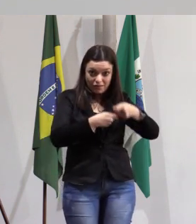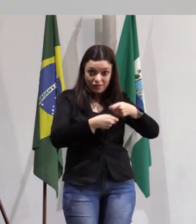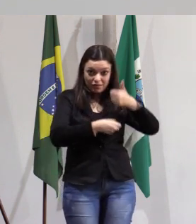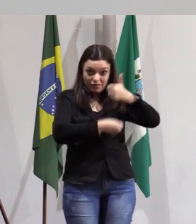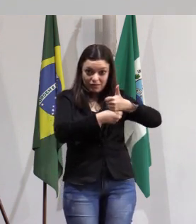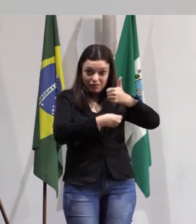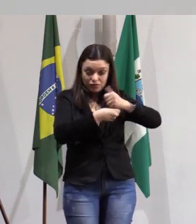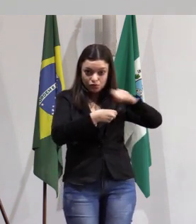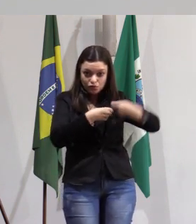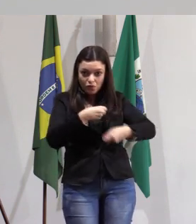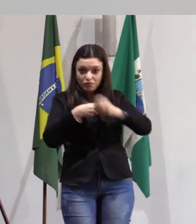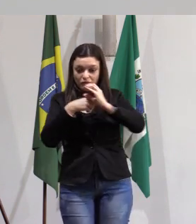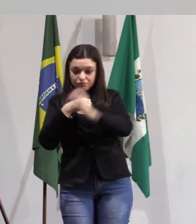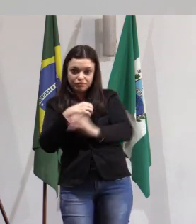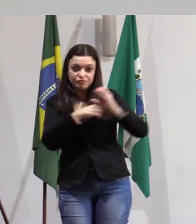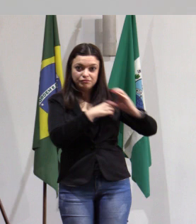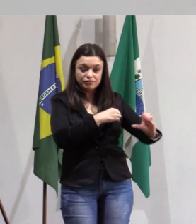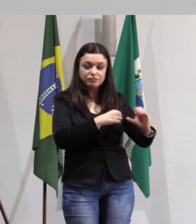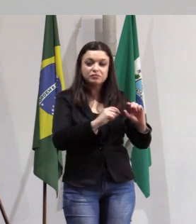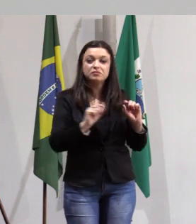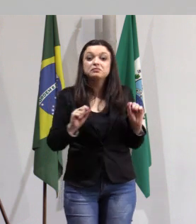Investimento. Hã?